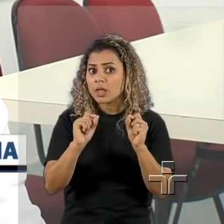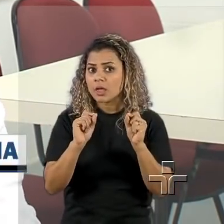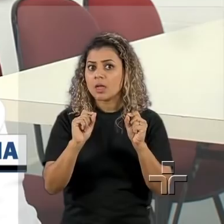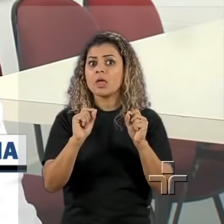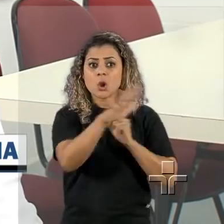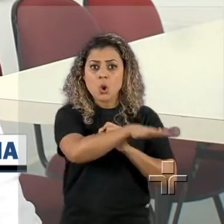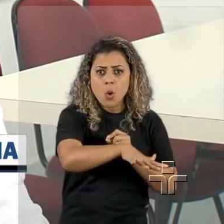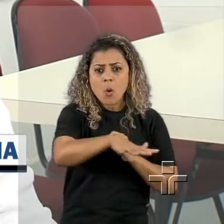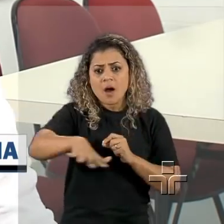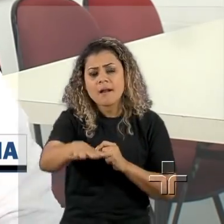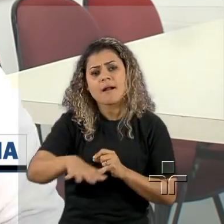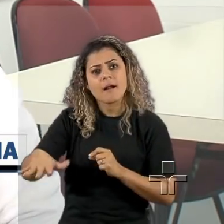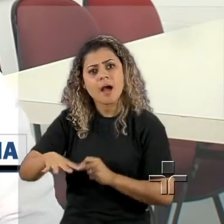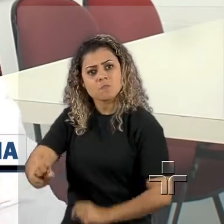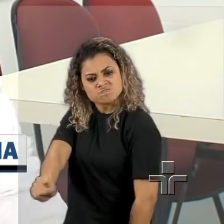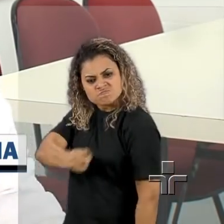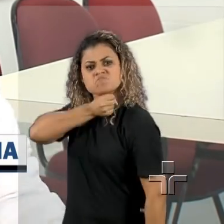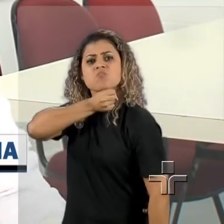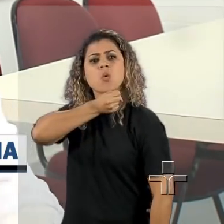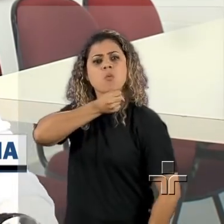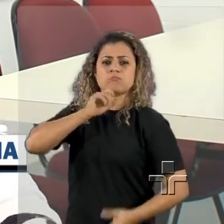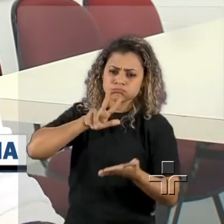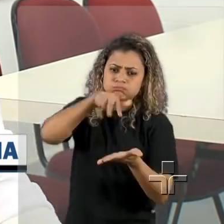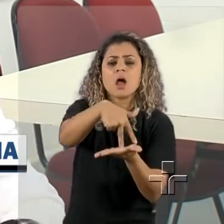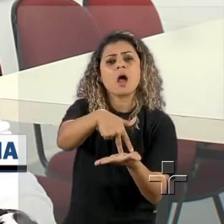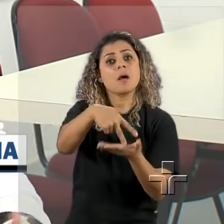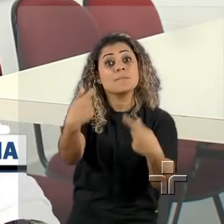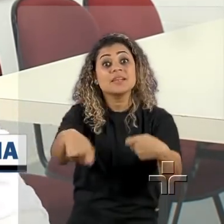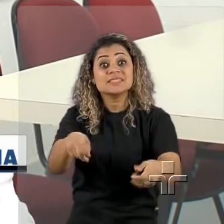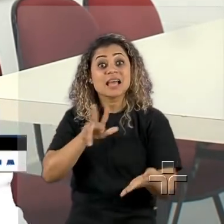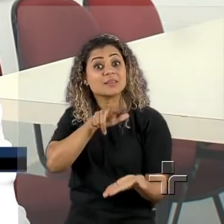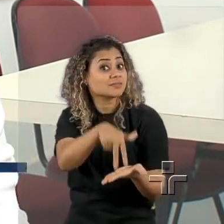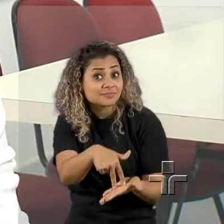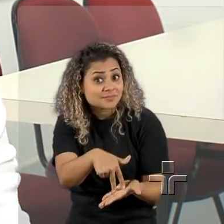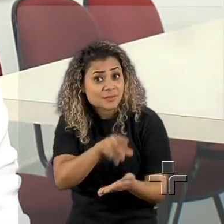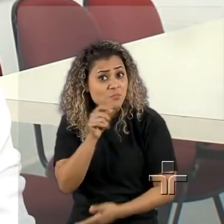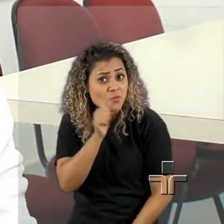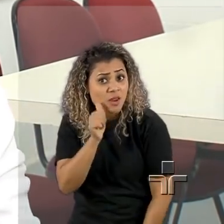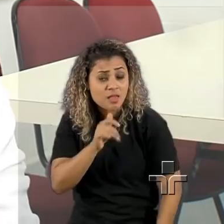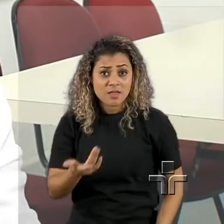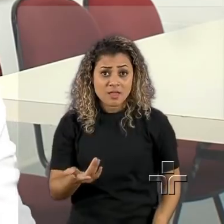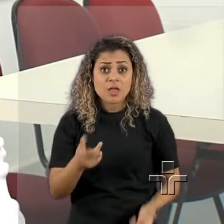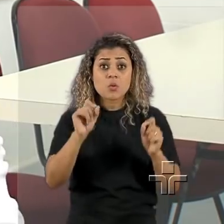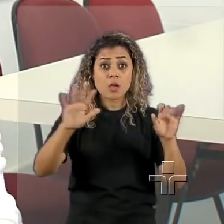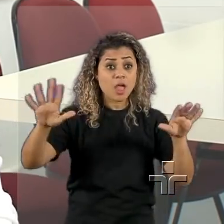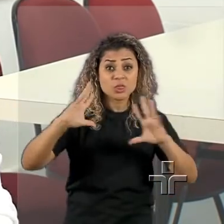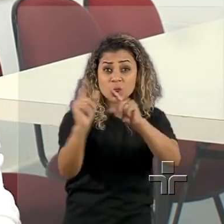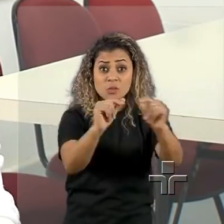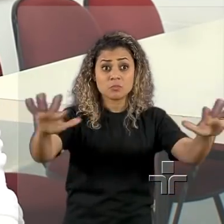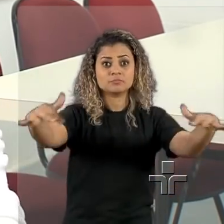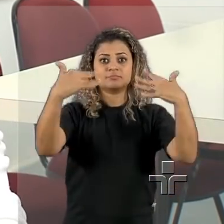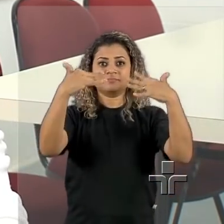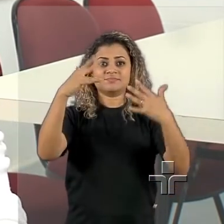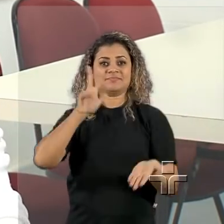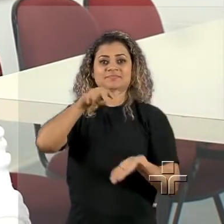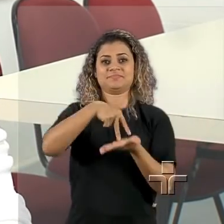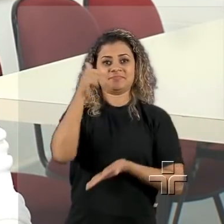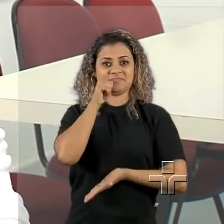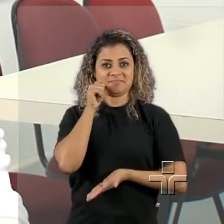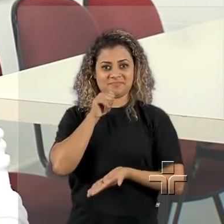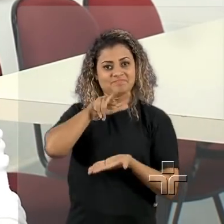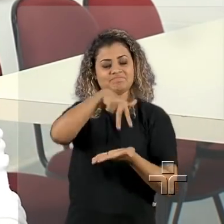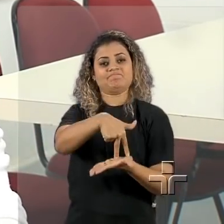Uma mudança que pode ser considerada uma evolução nesses concursos. Na década de 50, a modelo brasileira Marta